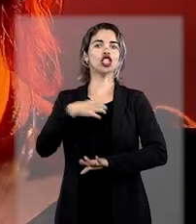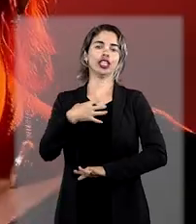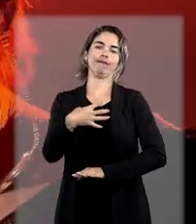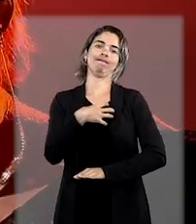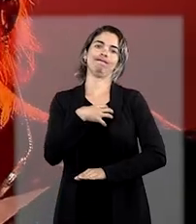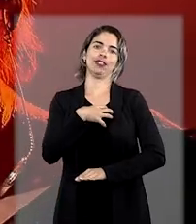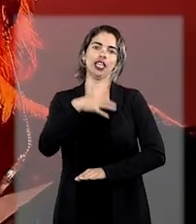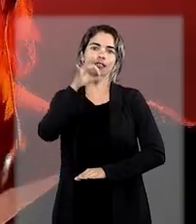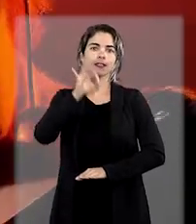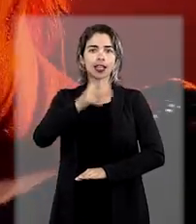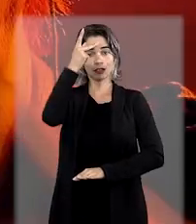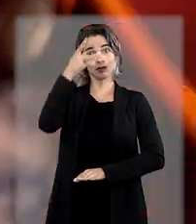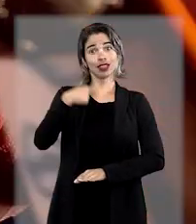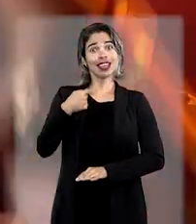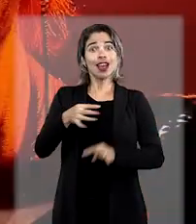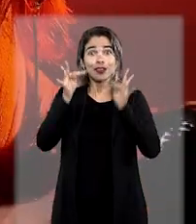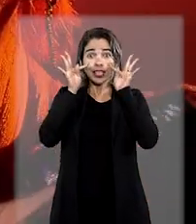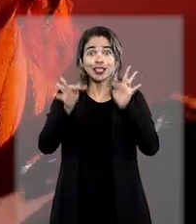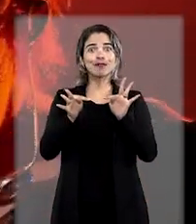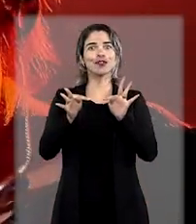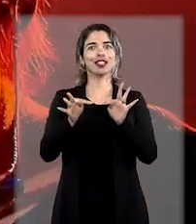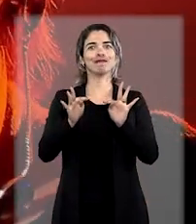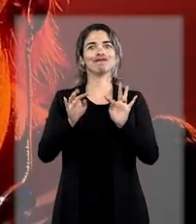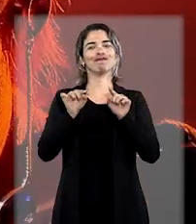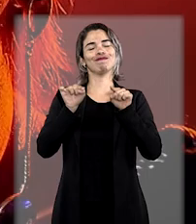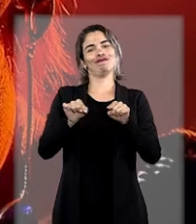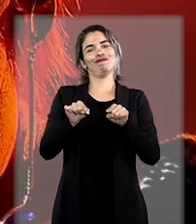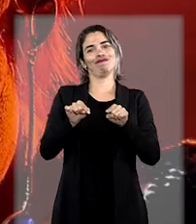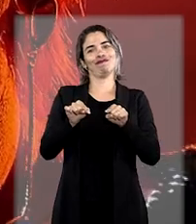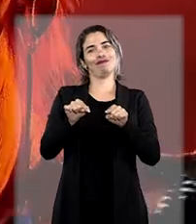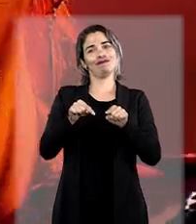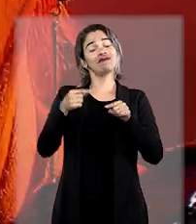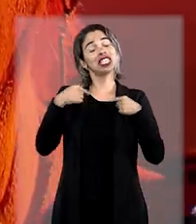como se sentem eu vivi para ver isso